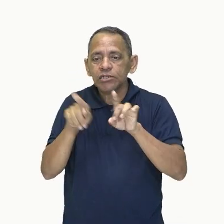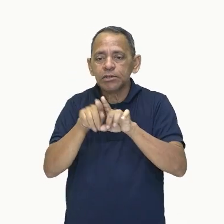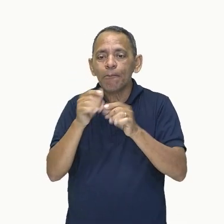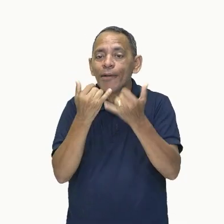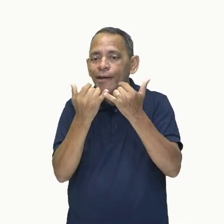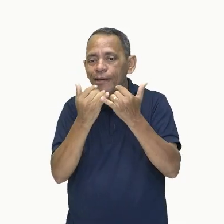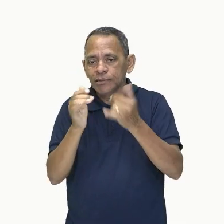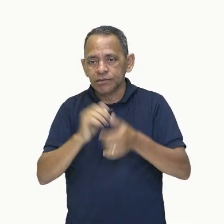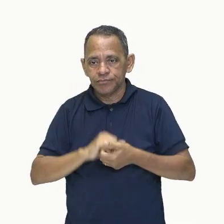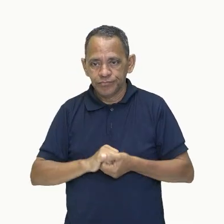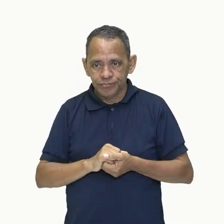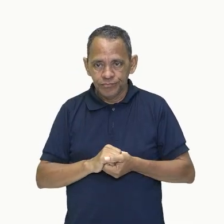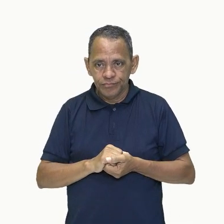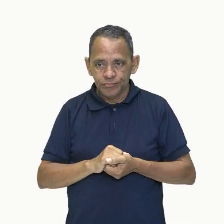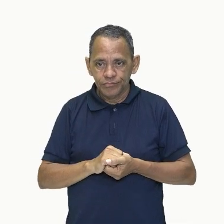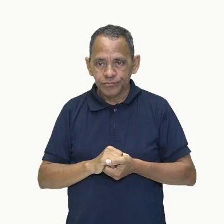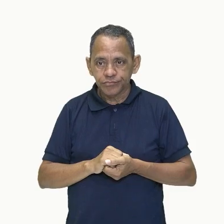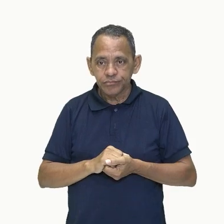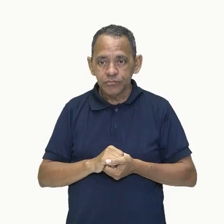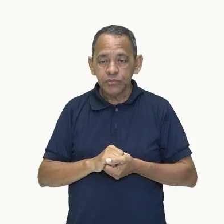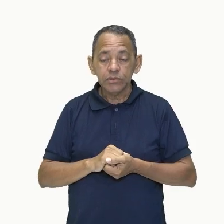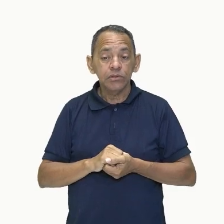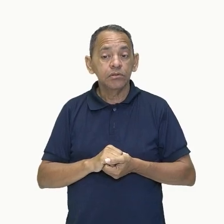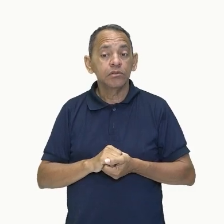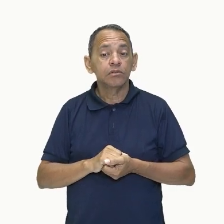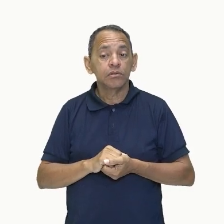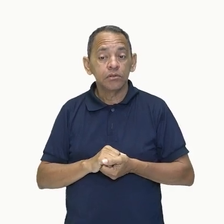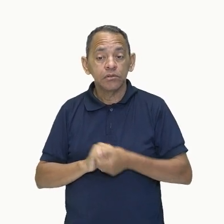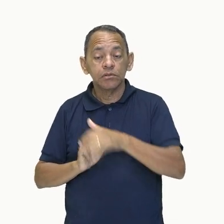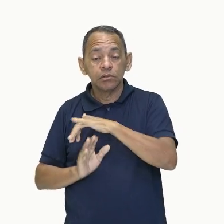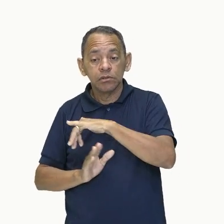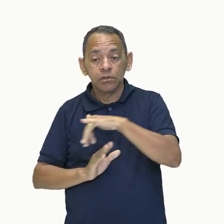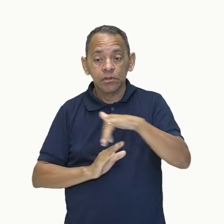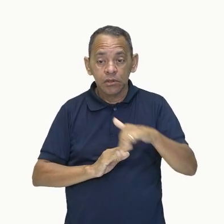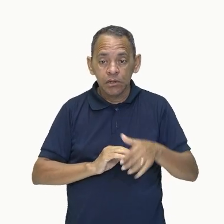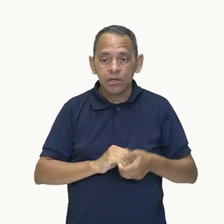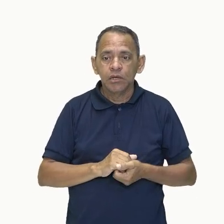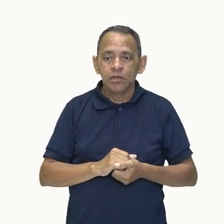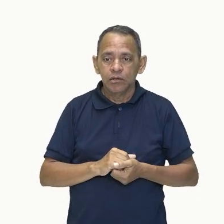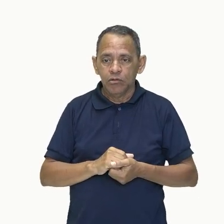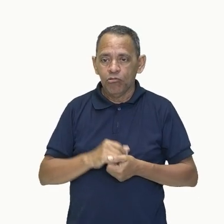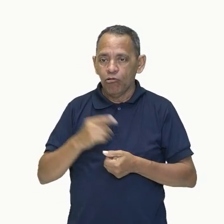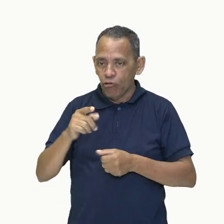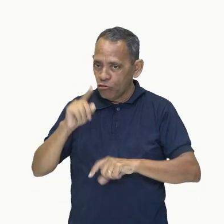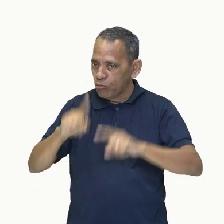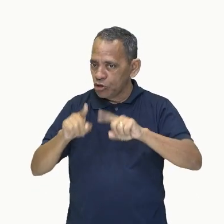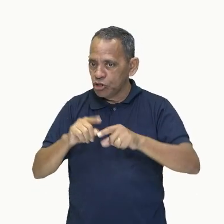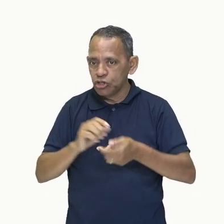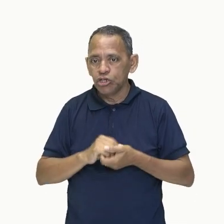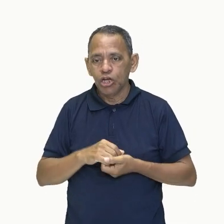maltose, tá? Já a pepsina, ela é produzida no estômago. Ela atua na digestão de